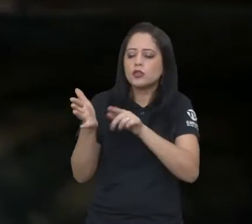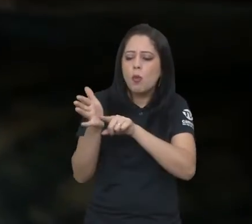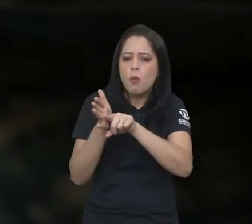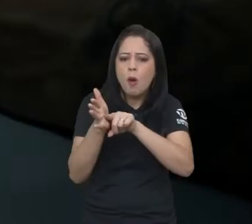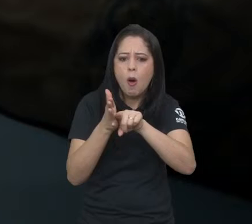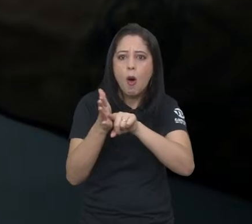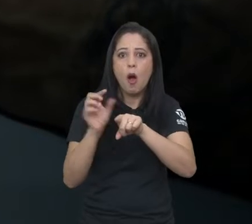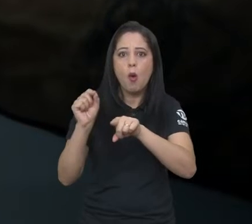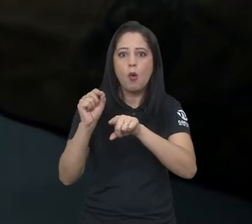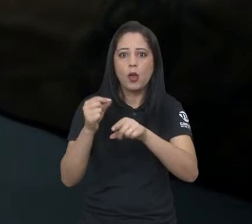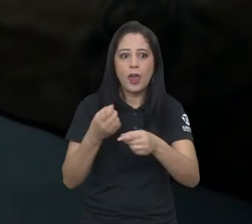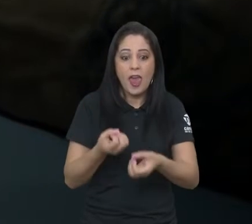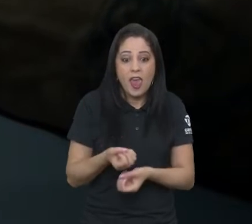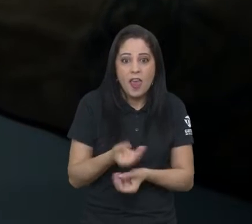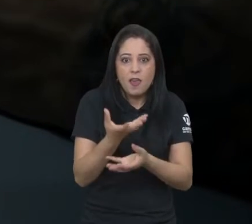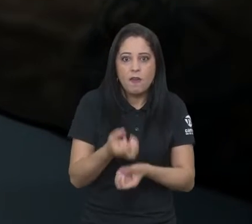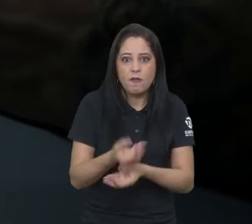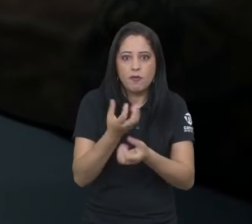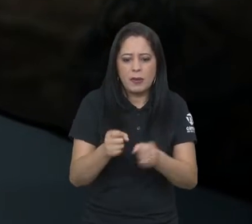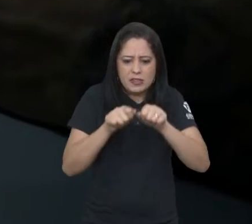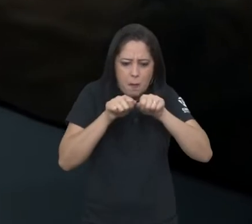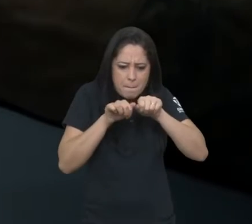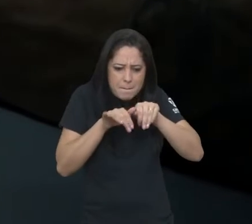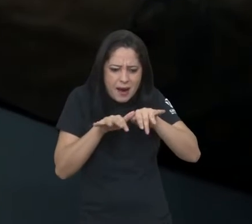de dados aumentou em